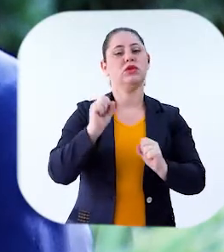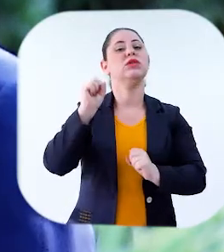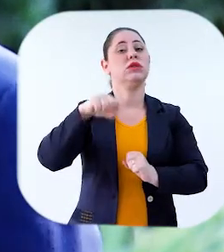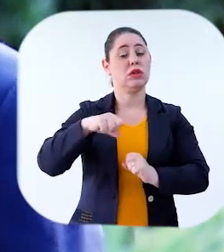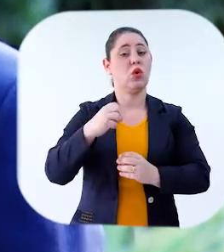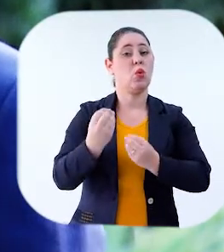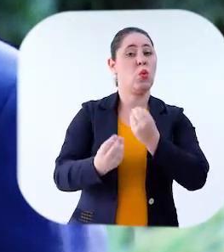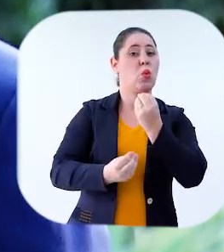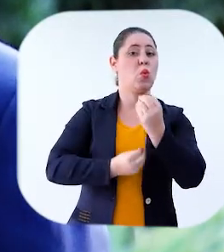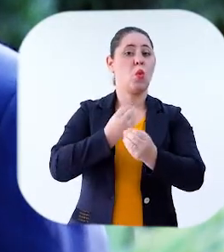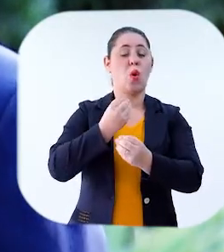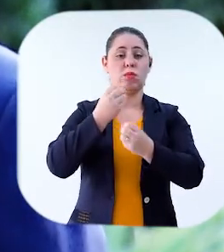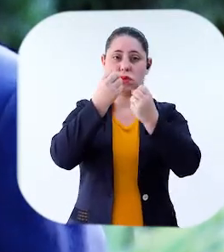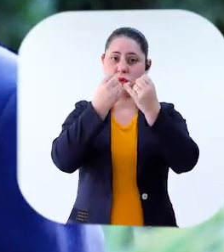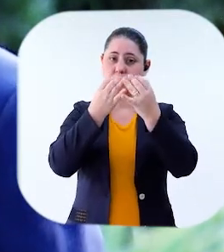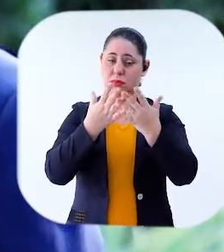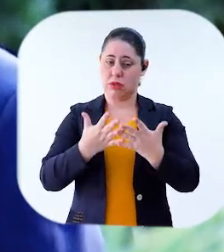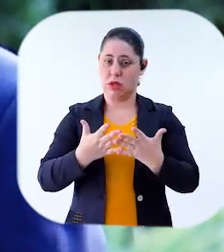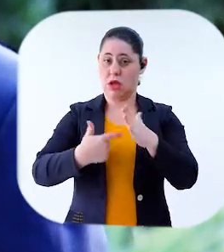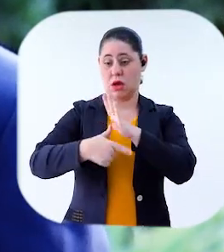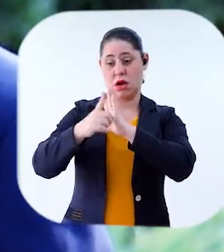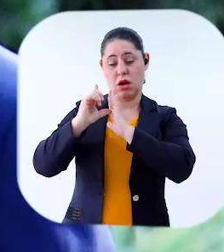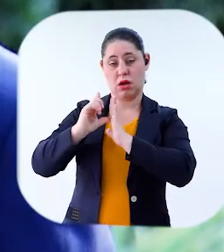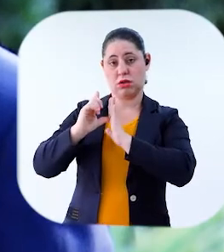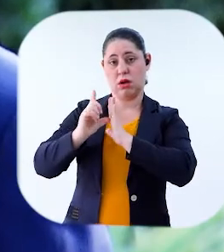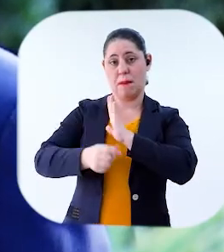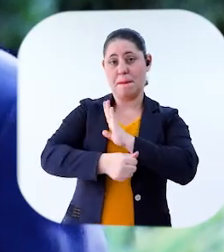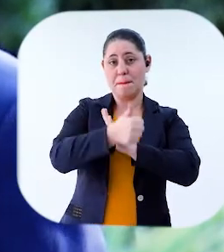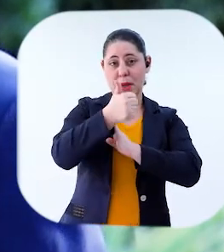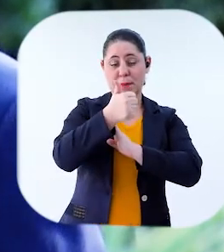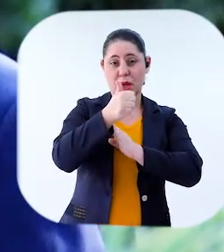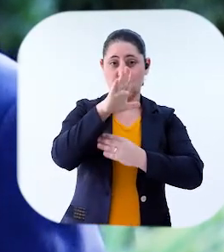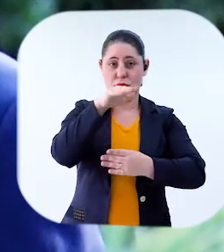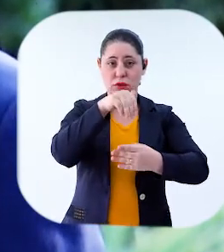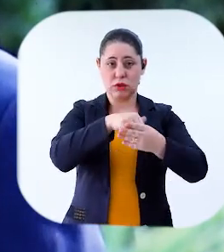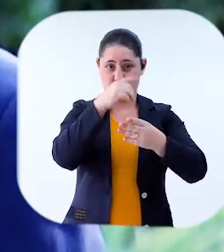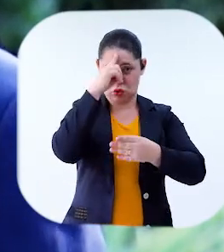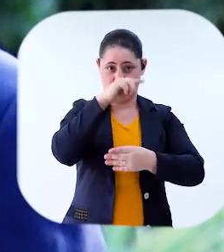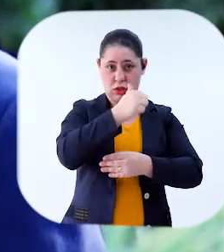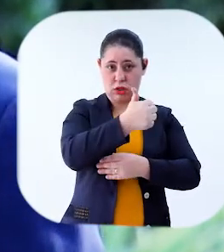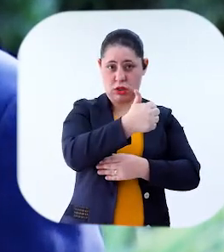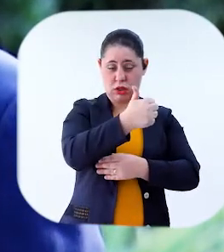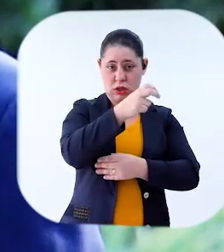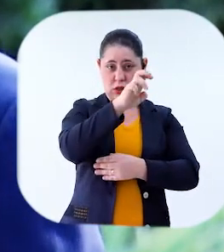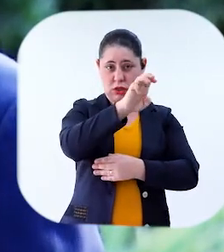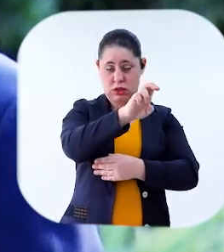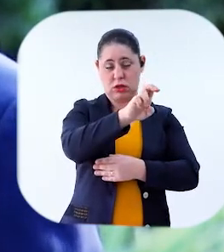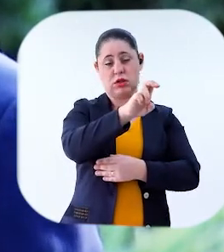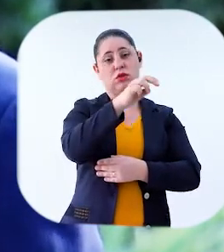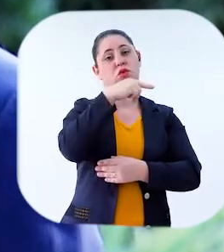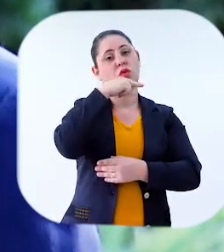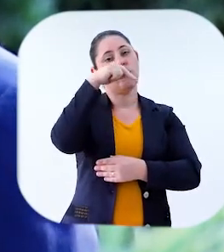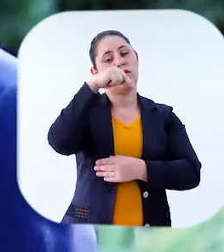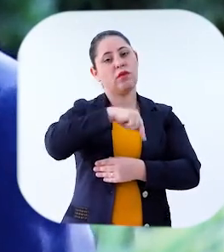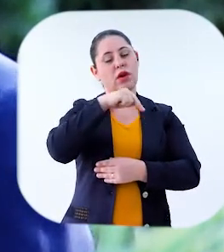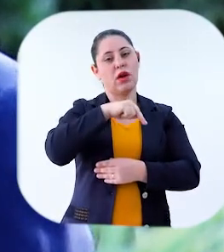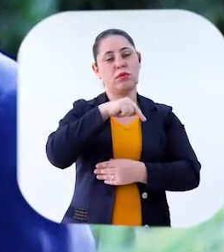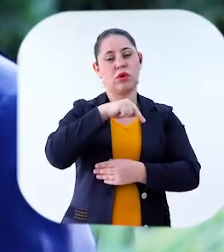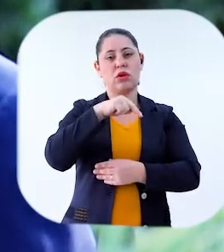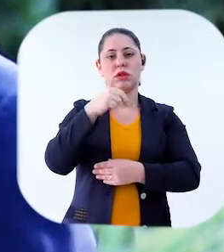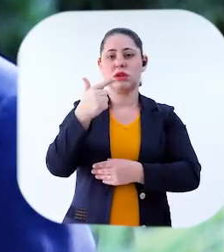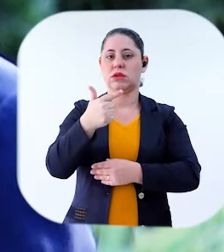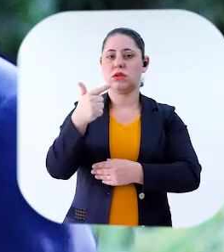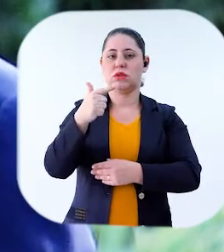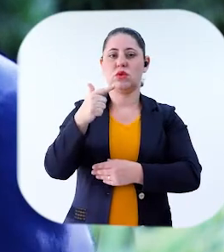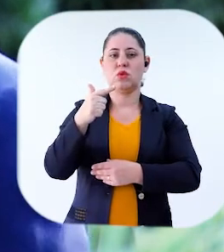sim. Como eu disse anteriormente, primeiro turno das eleições, 15 de novembro. Segundo turno,